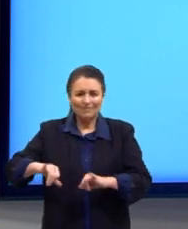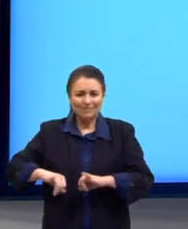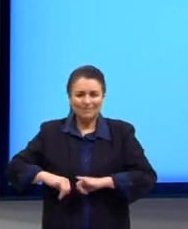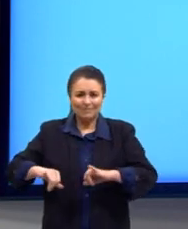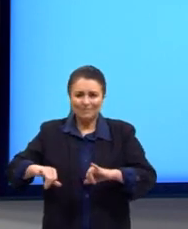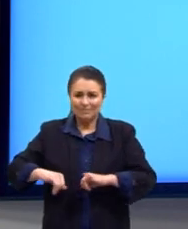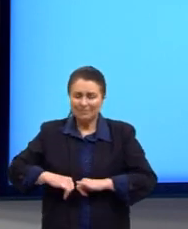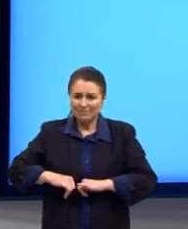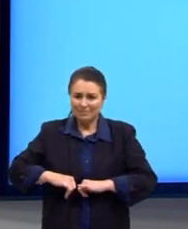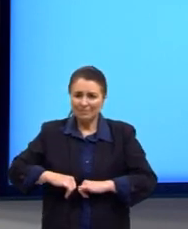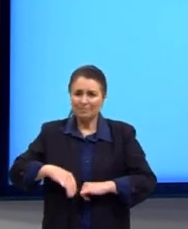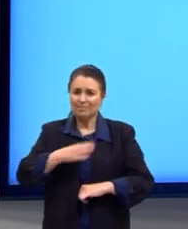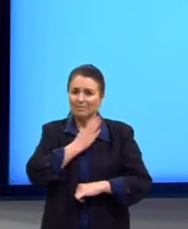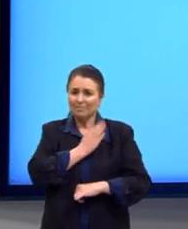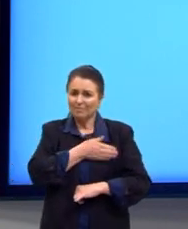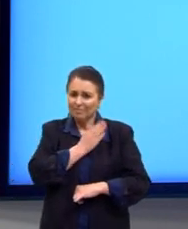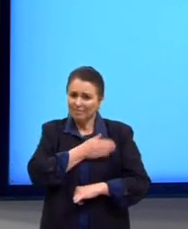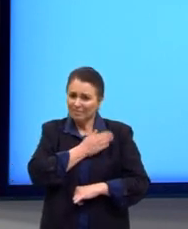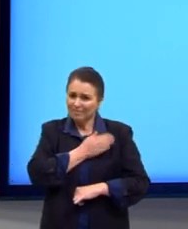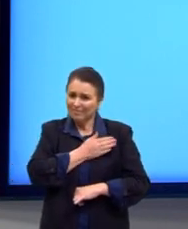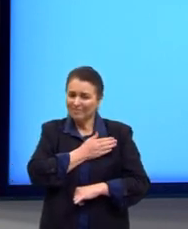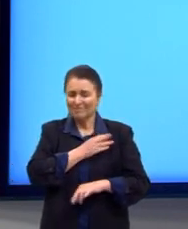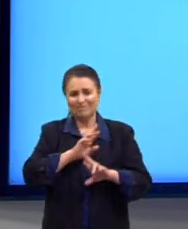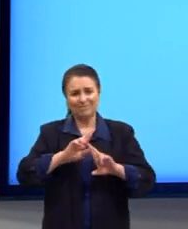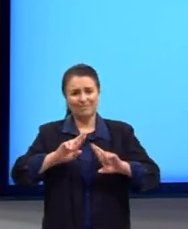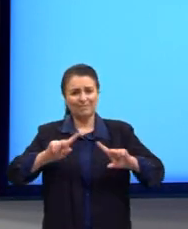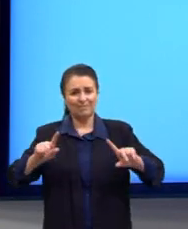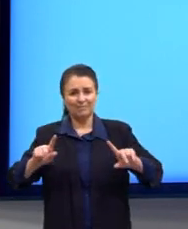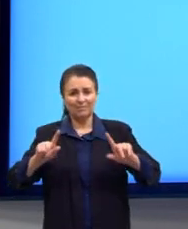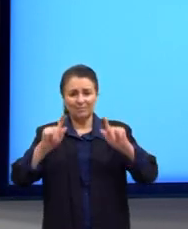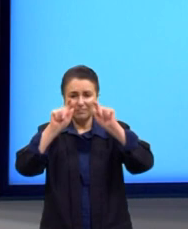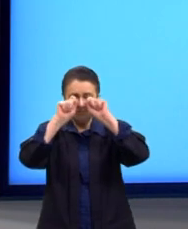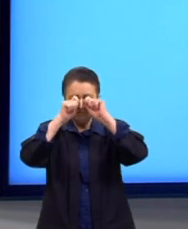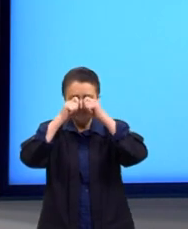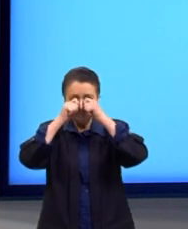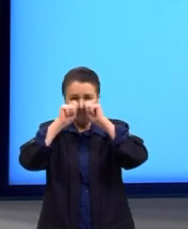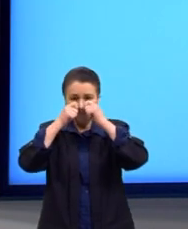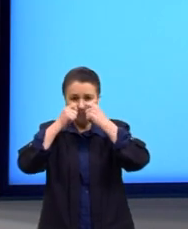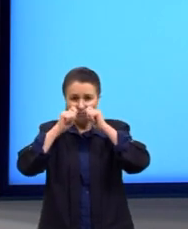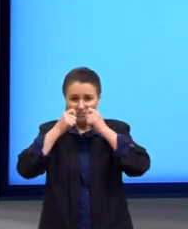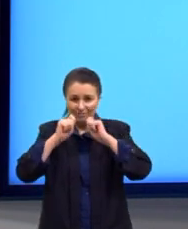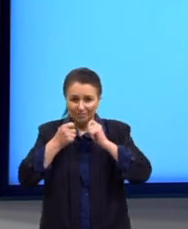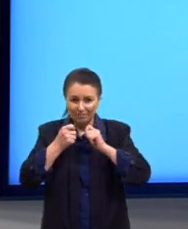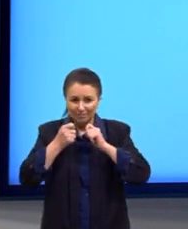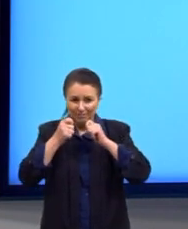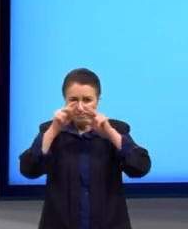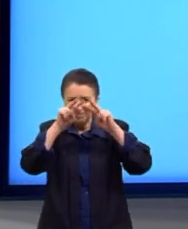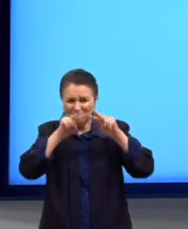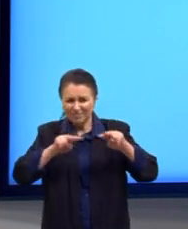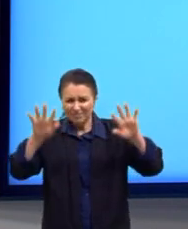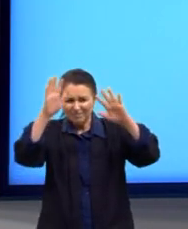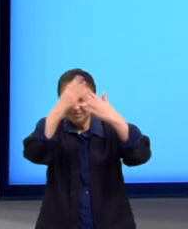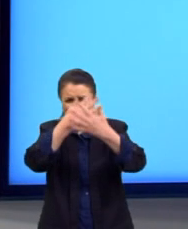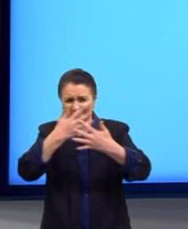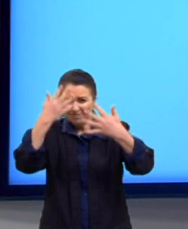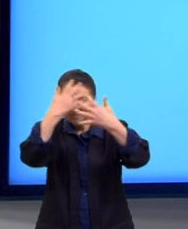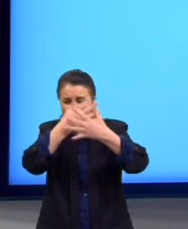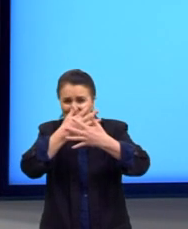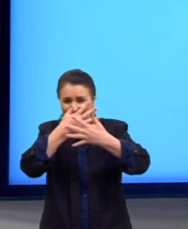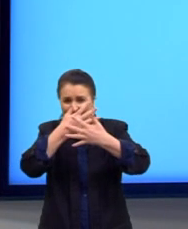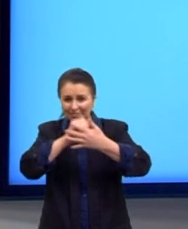uma e outra falha e os olhos se enche d'água que até a vista se atrapalha